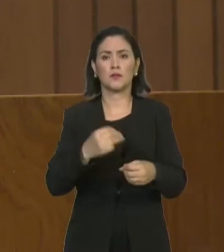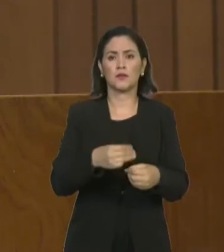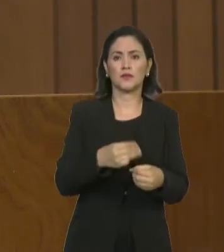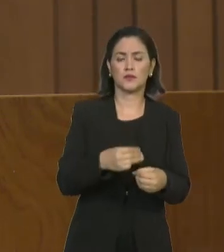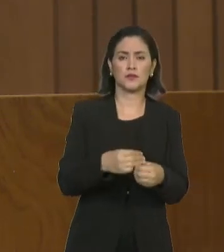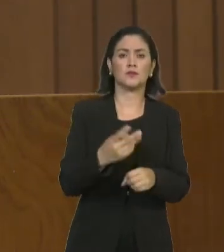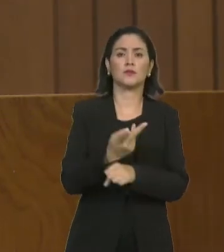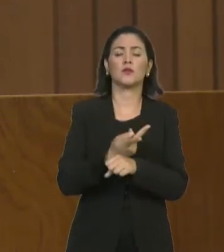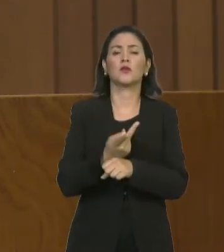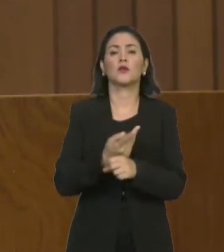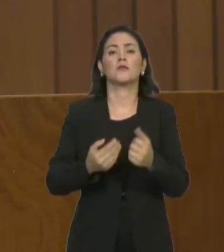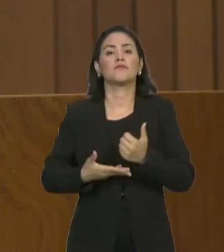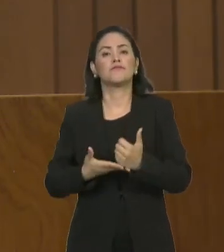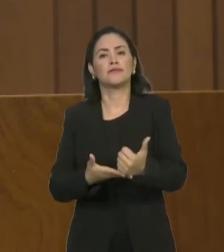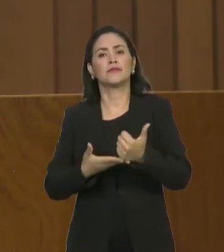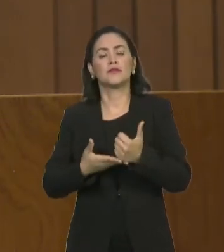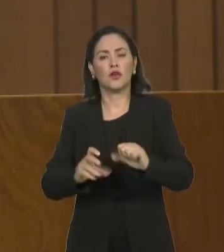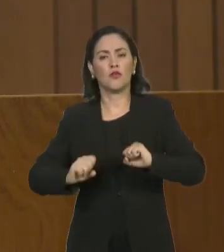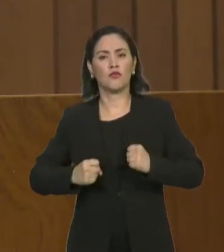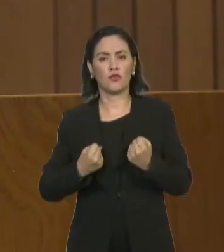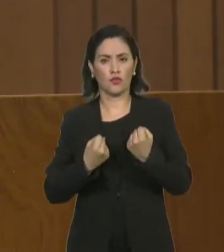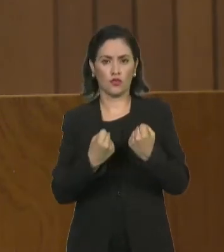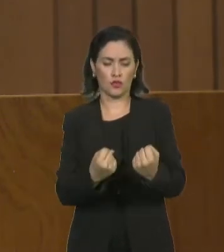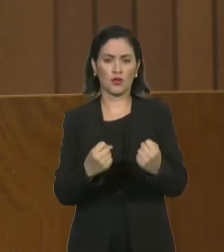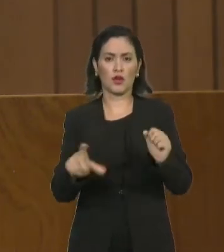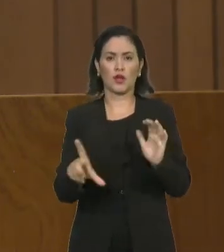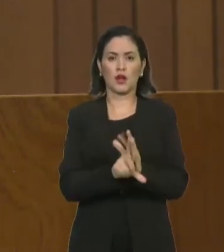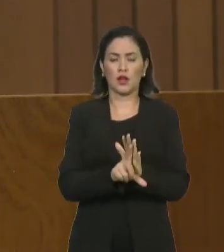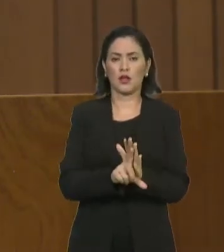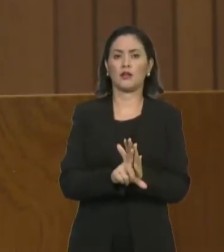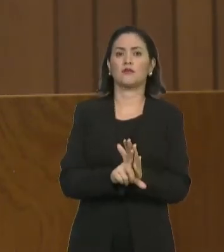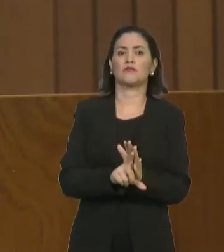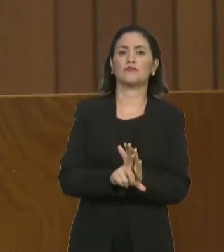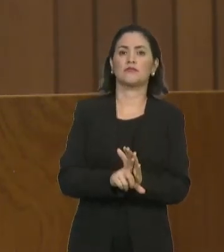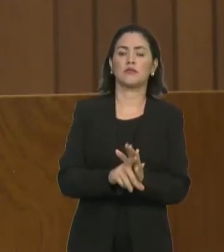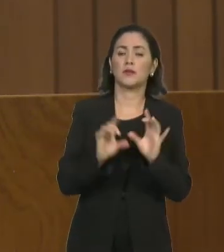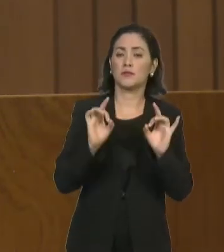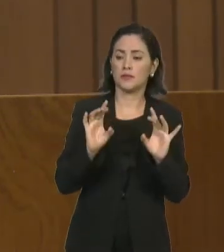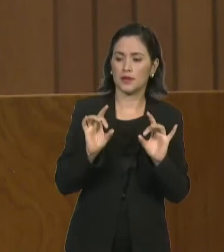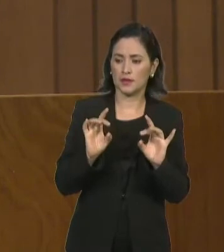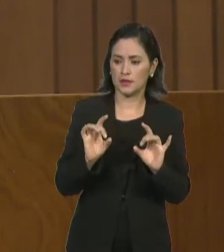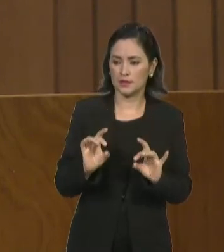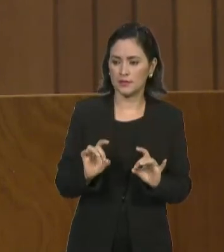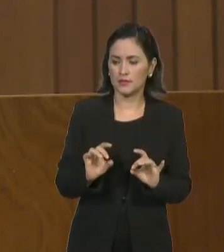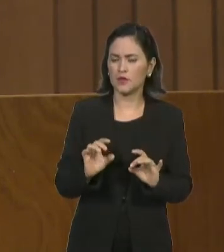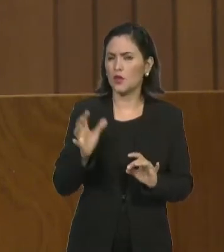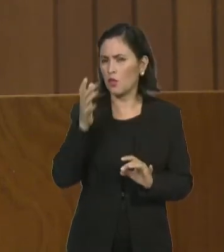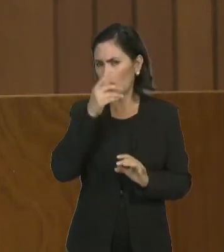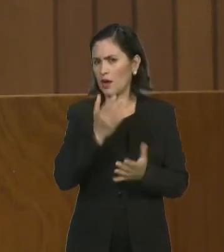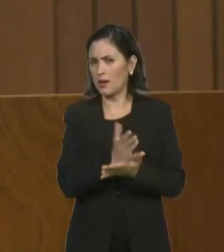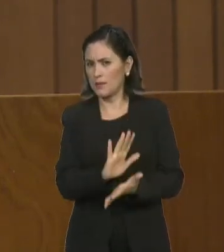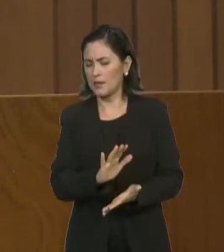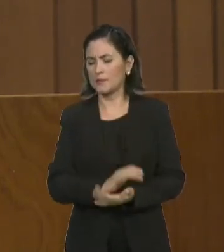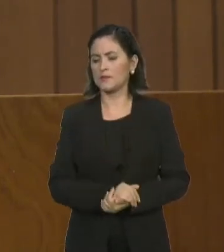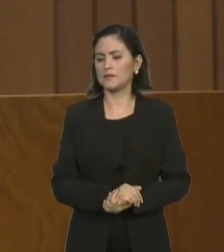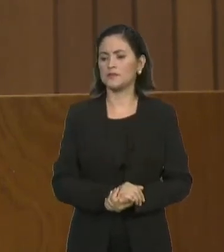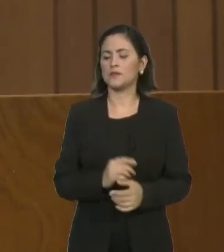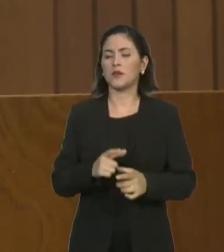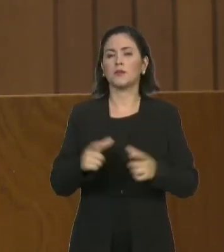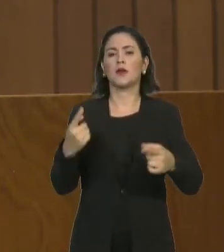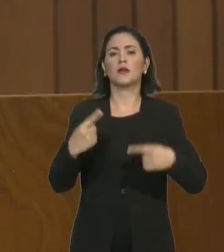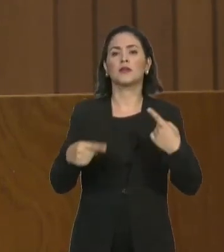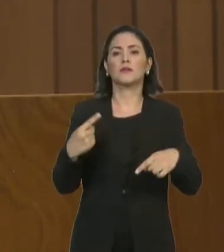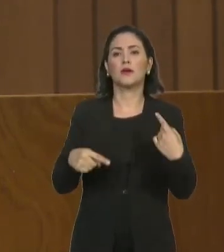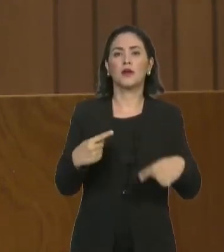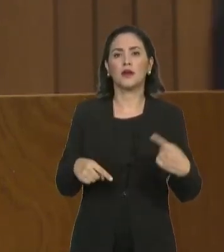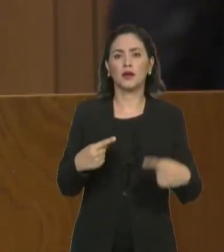perseguir e apoiar o fortalecimento do Marco legal observando especialmente Tô terminando o seu presidente só mais um minuto ampliar o